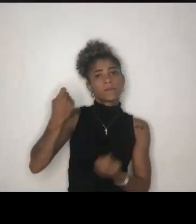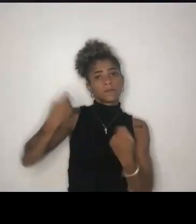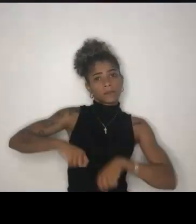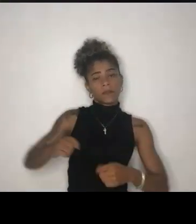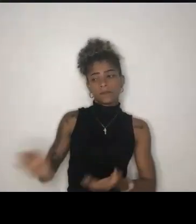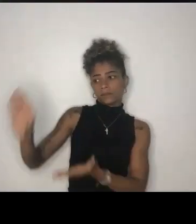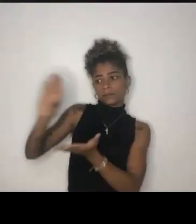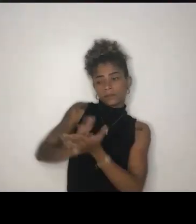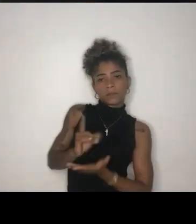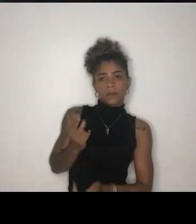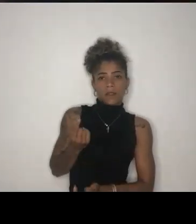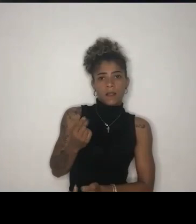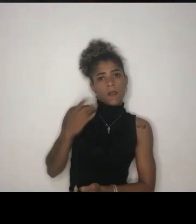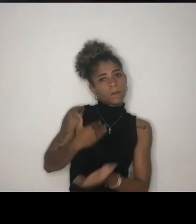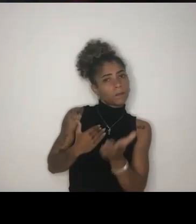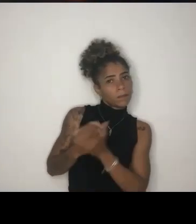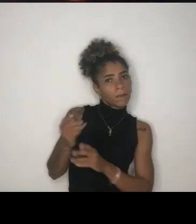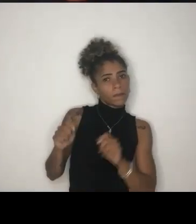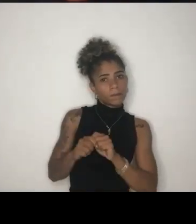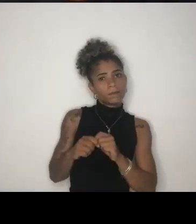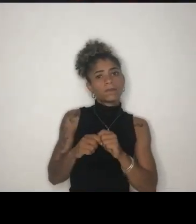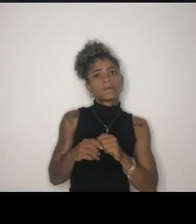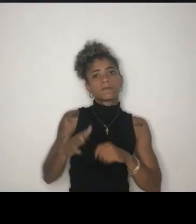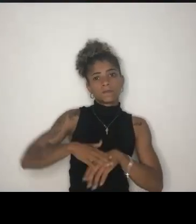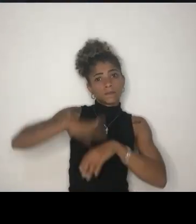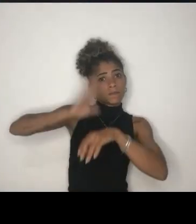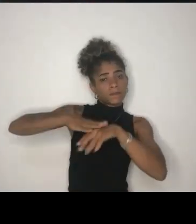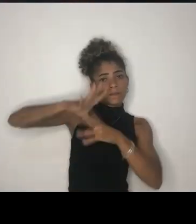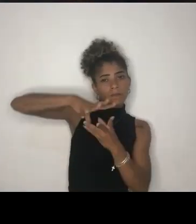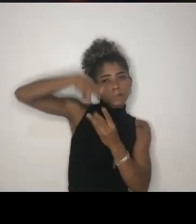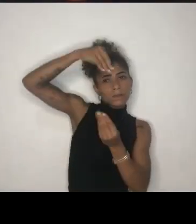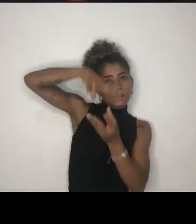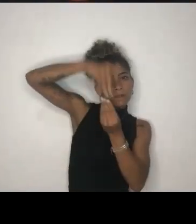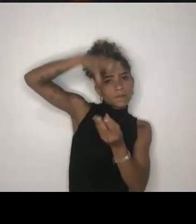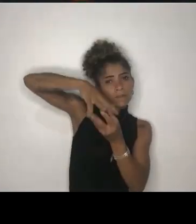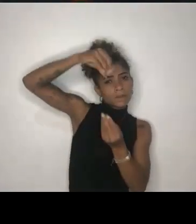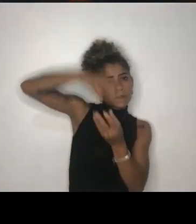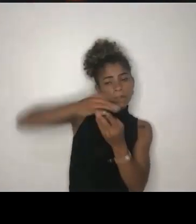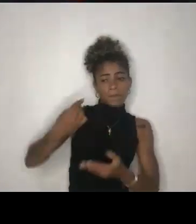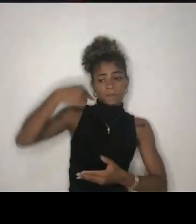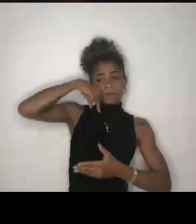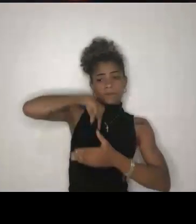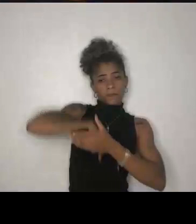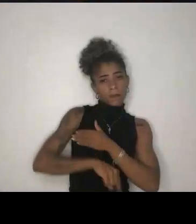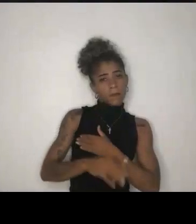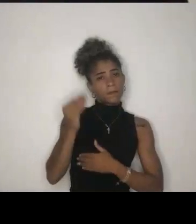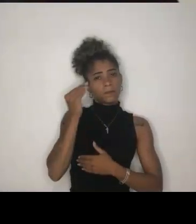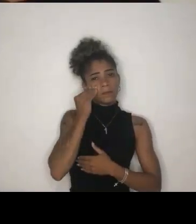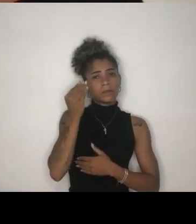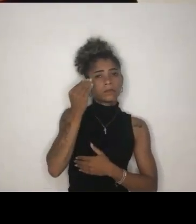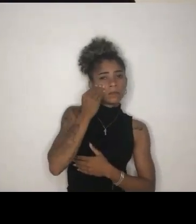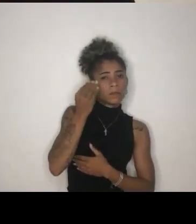aí eu comecei a fazer uma séries mais abstratas um pouco mais subjetivas eu fui Navegando em vários